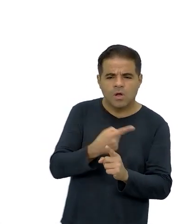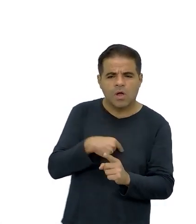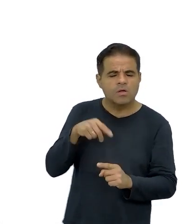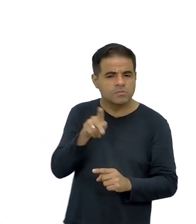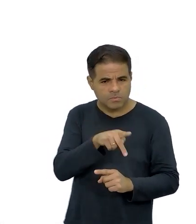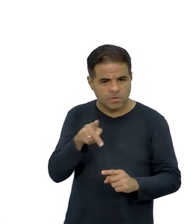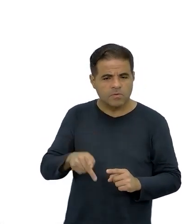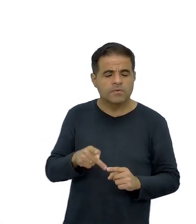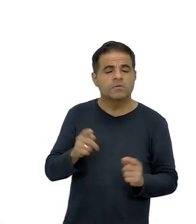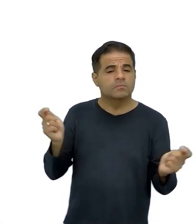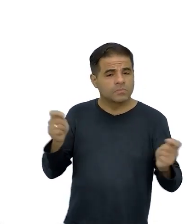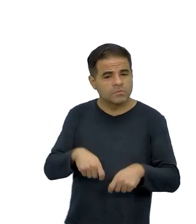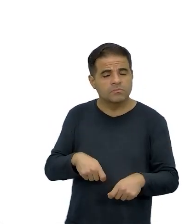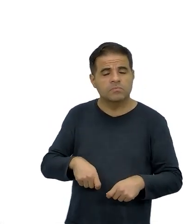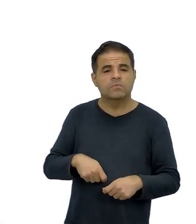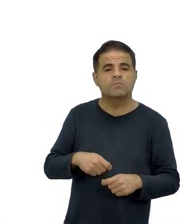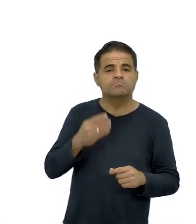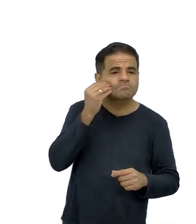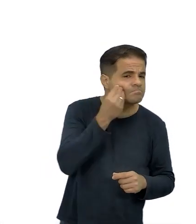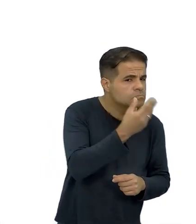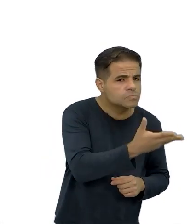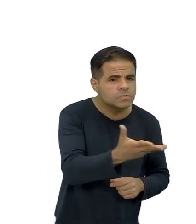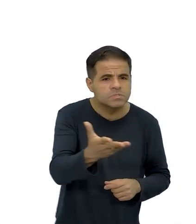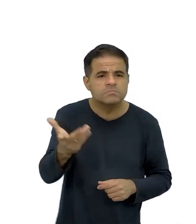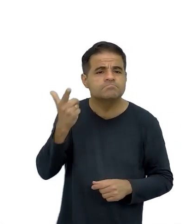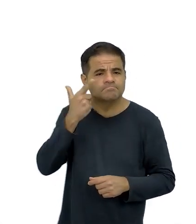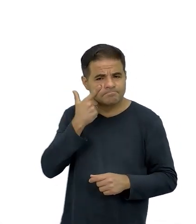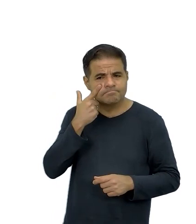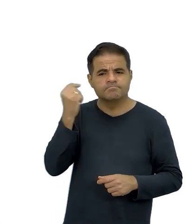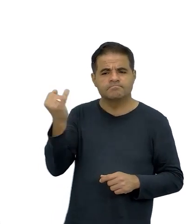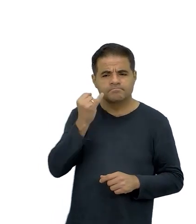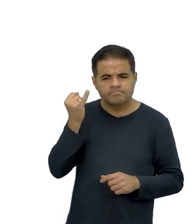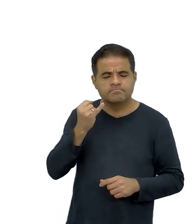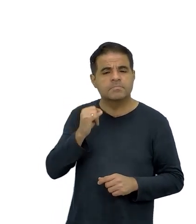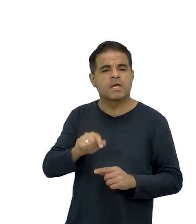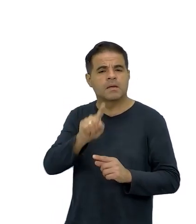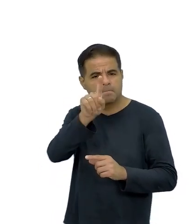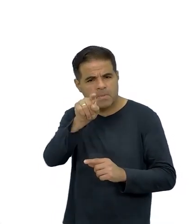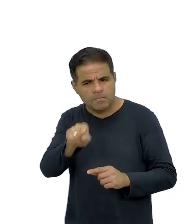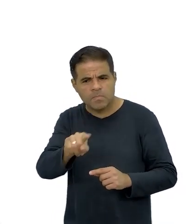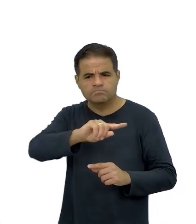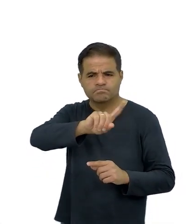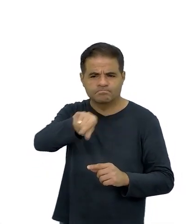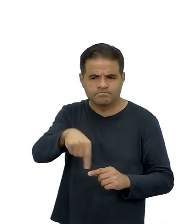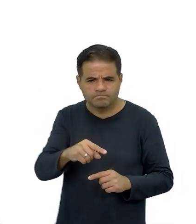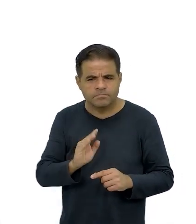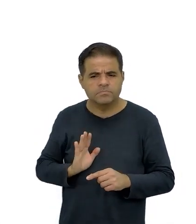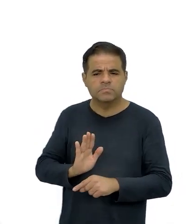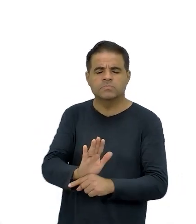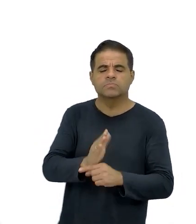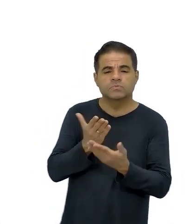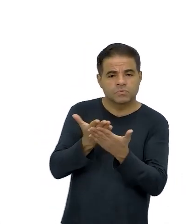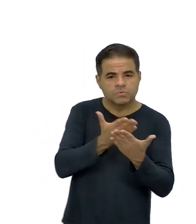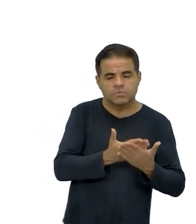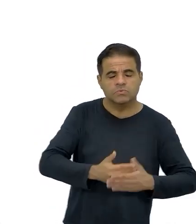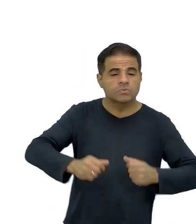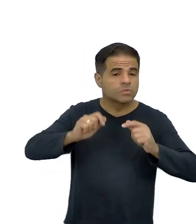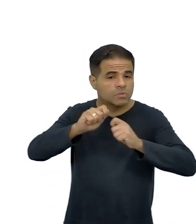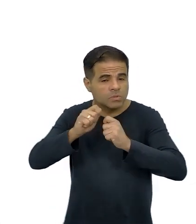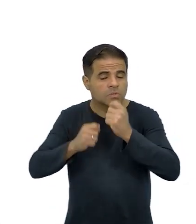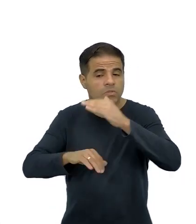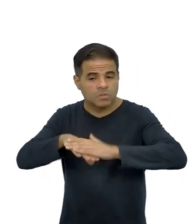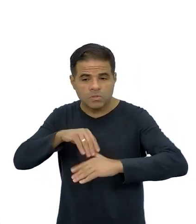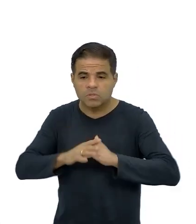professores, fazemos, podemos ir mostrando a importância da pontuação. Isso apoiará os estudantes para a realização